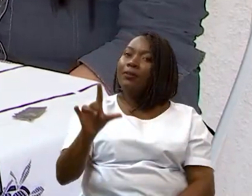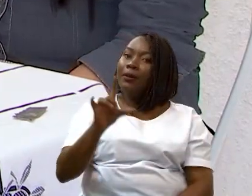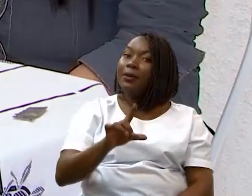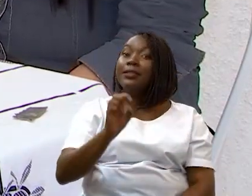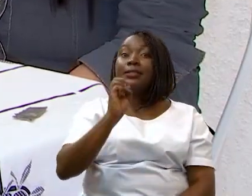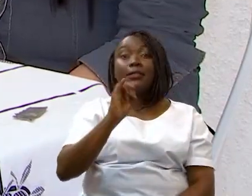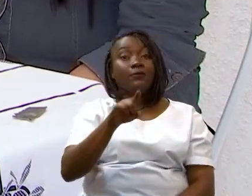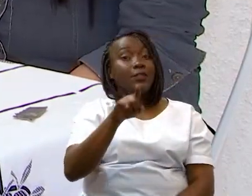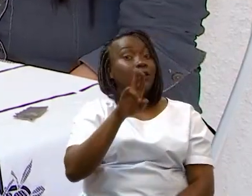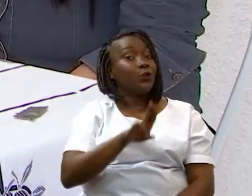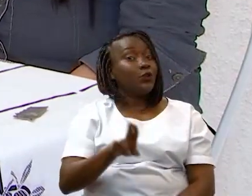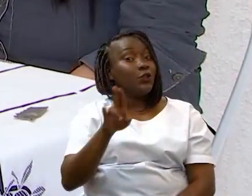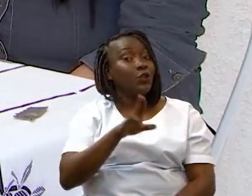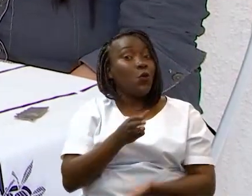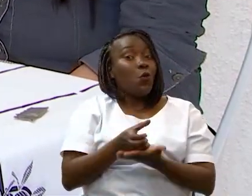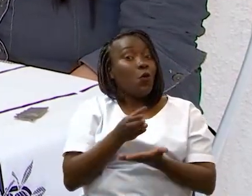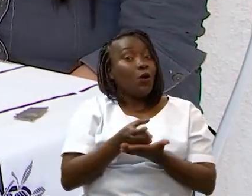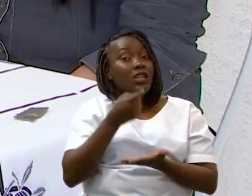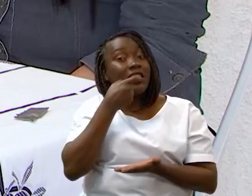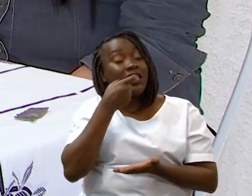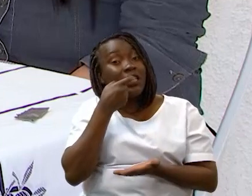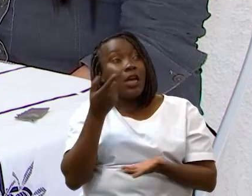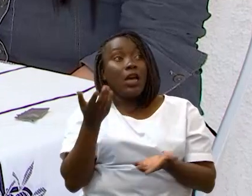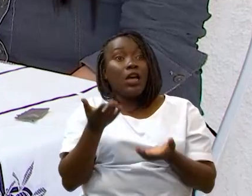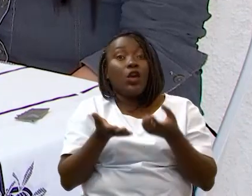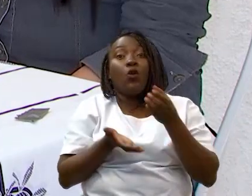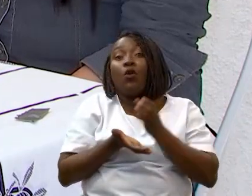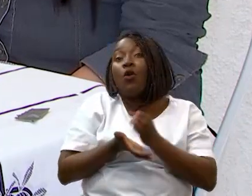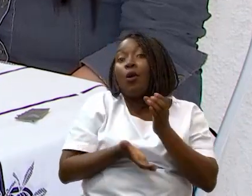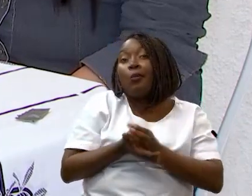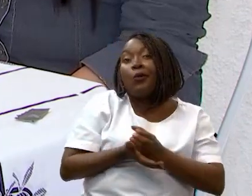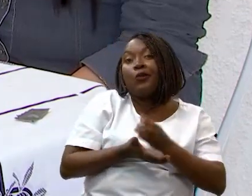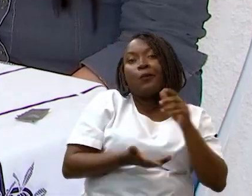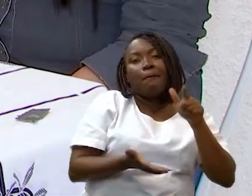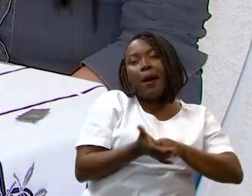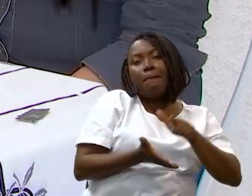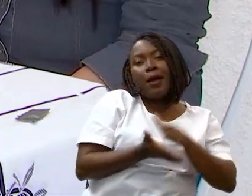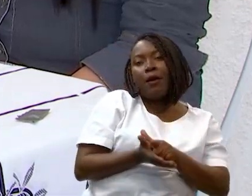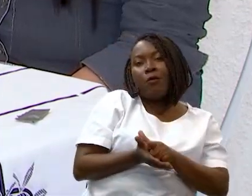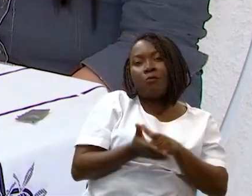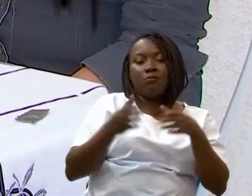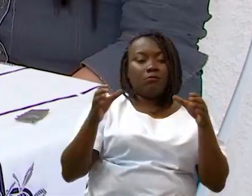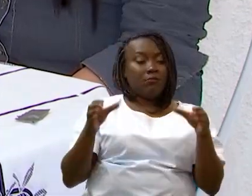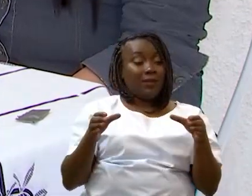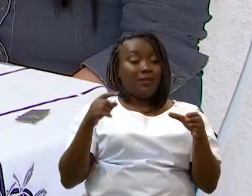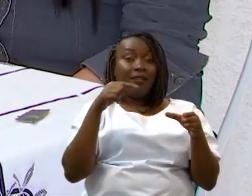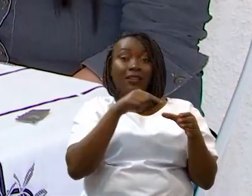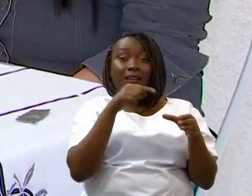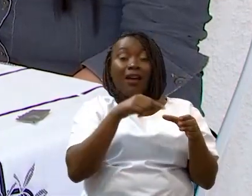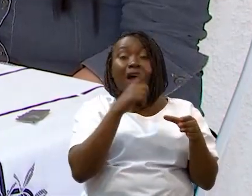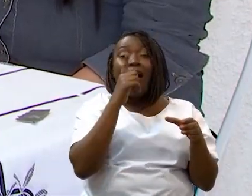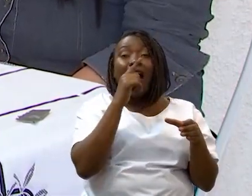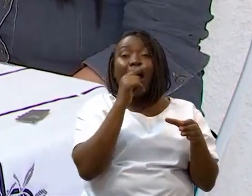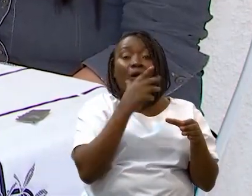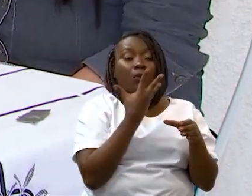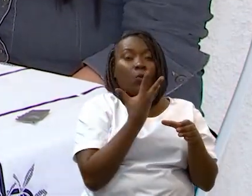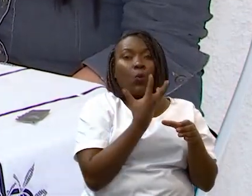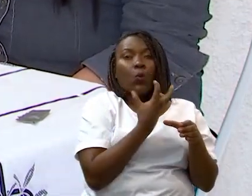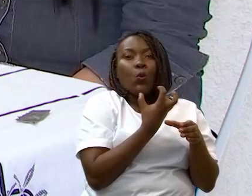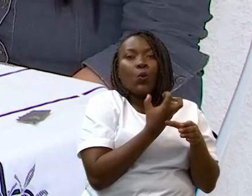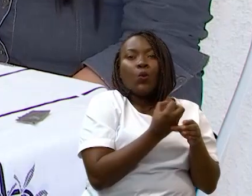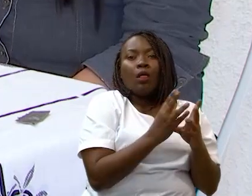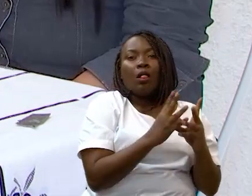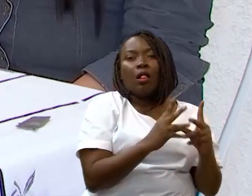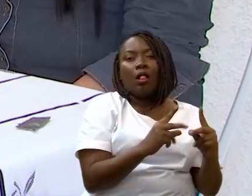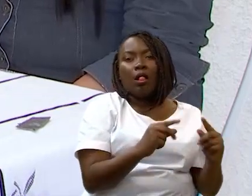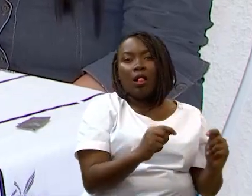obviamente, se você for usar, por exemplo, um copo de plástico, um copo de papel vai molhar com água e vai